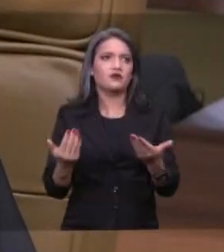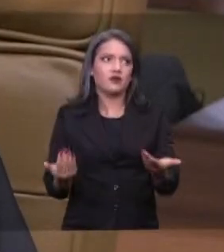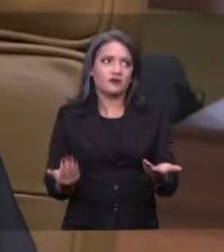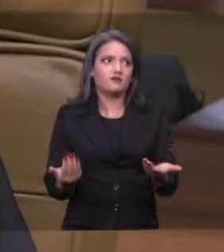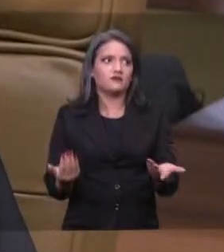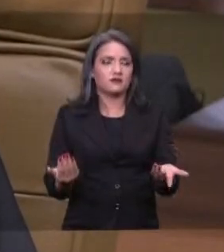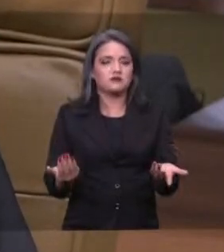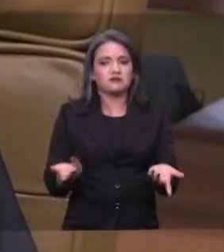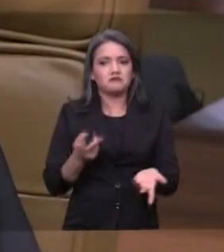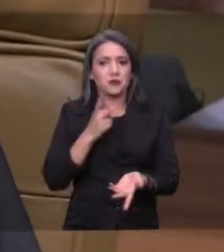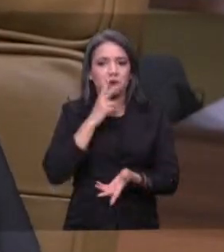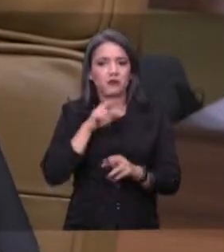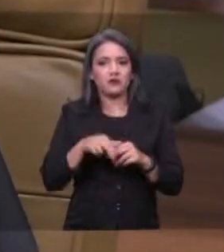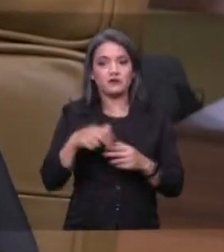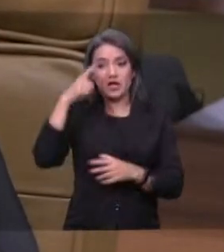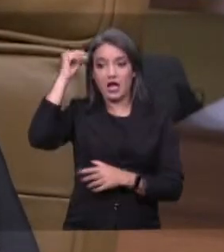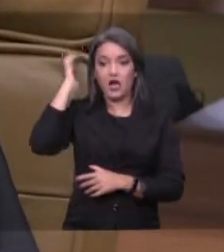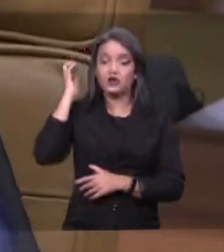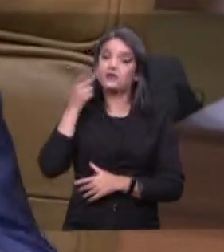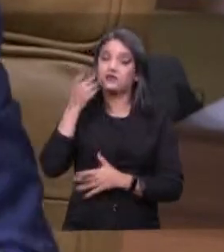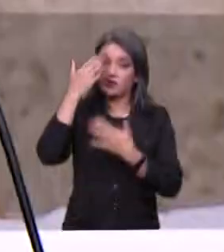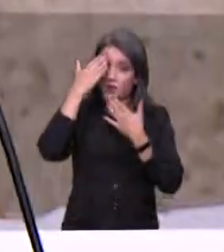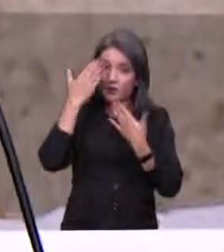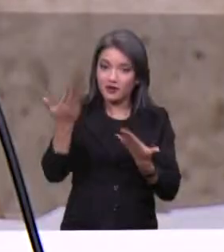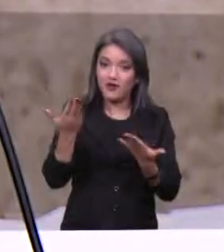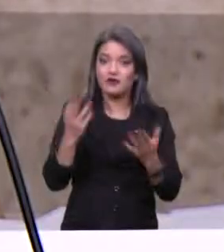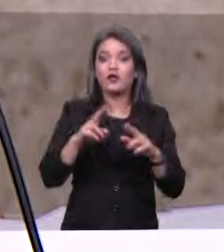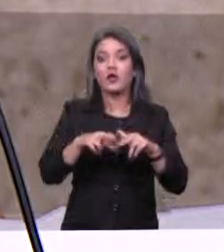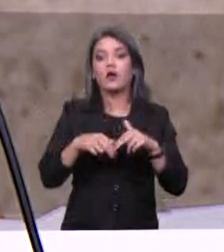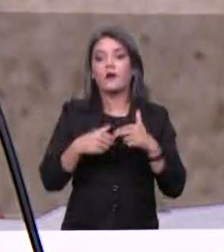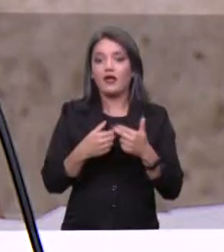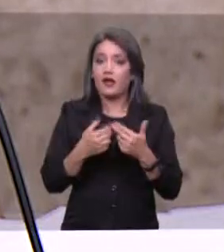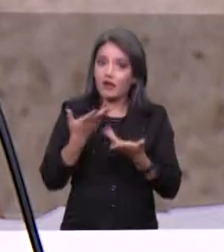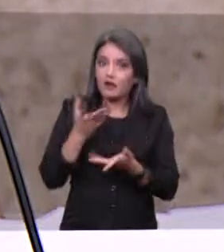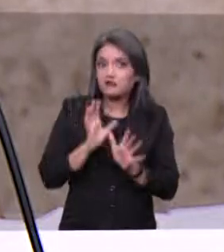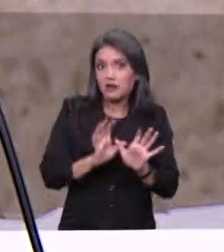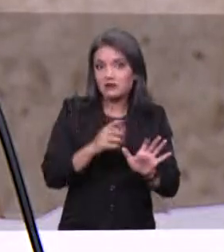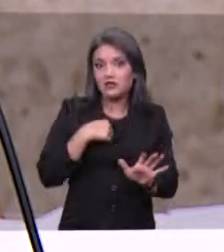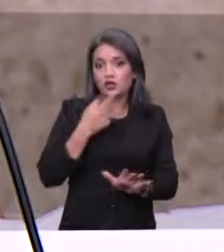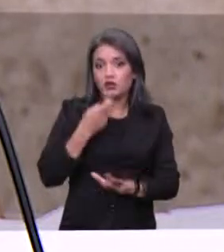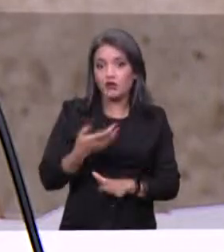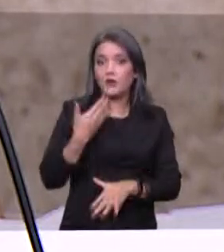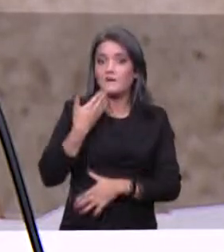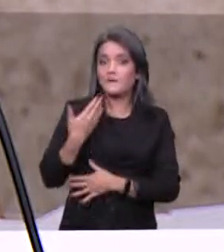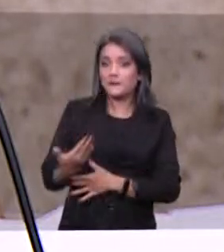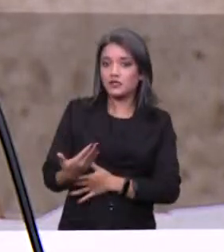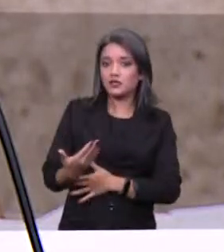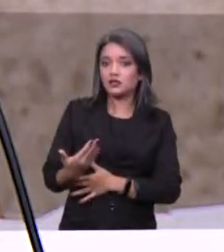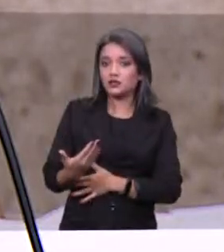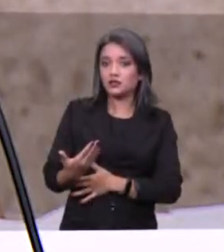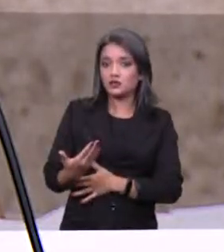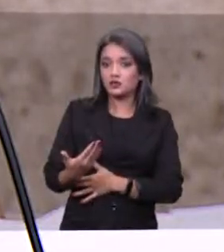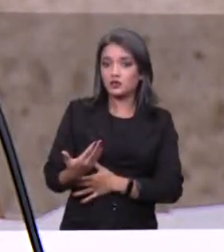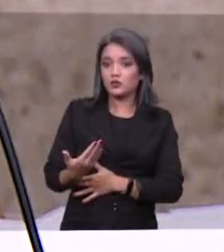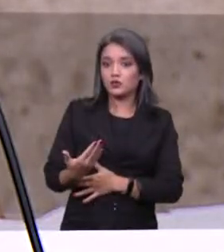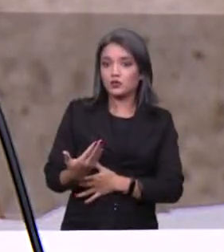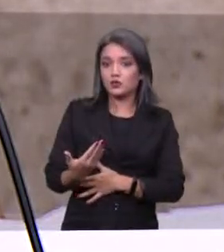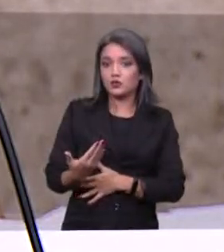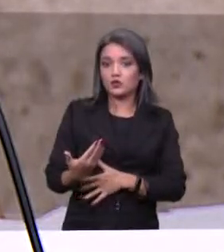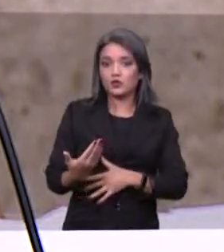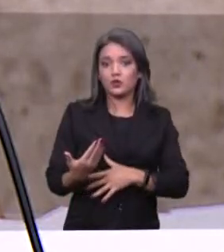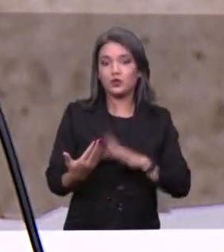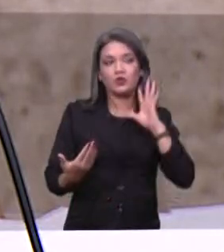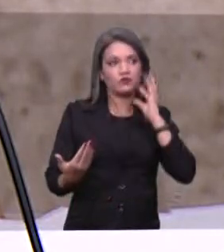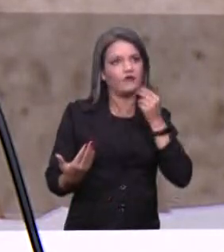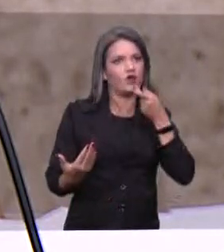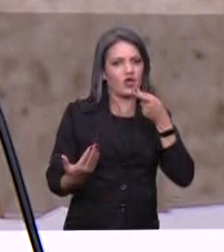obrigada, ministro Dias Toffoli, mas é exatamente nessa linha que eu estou encaminhando, pedindo que o ministro... Eu até já estou anotando aqui... Que o ministro Luiz